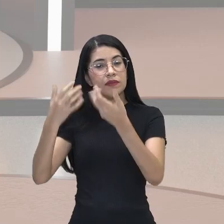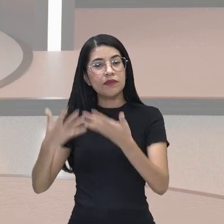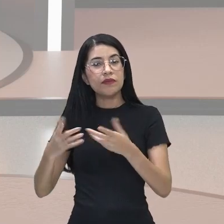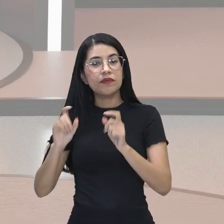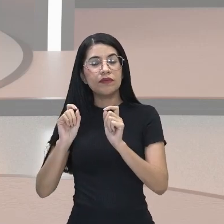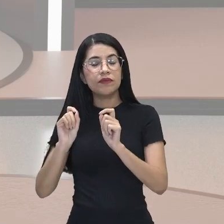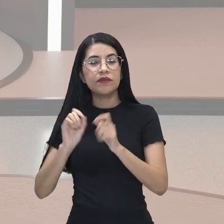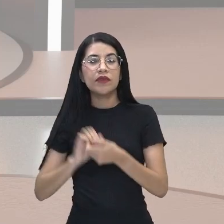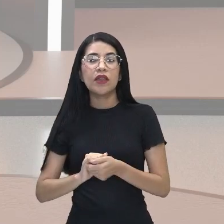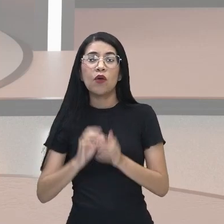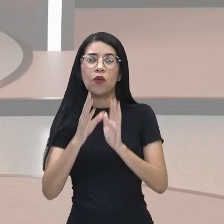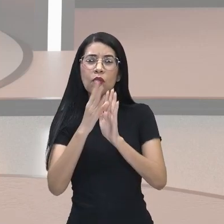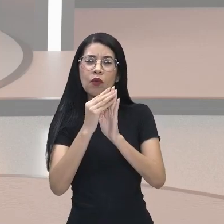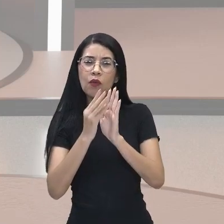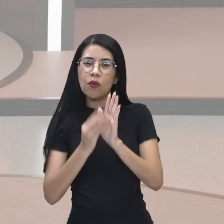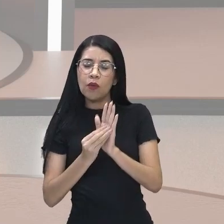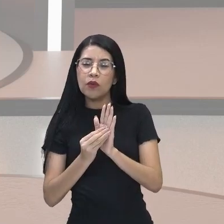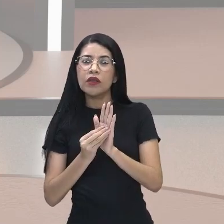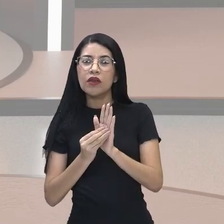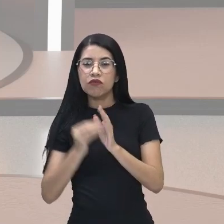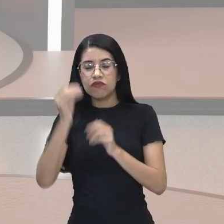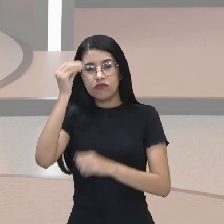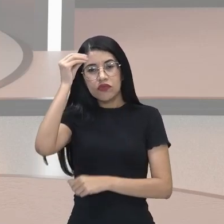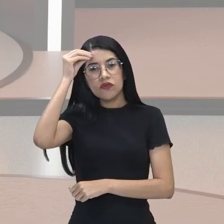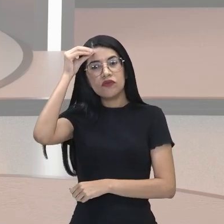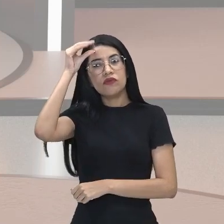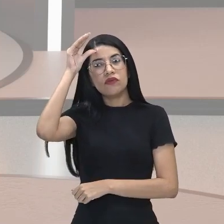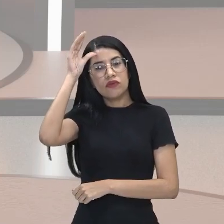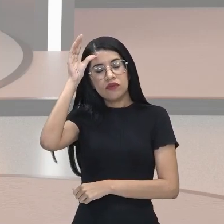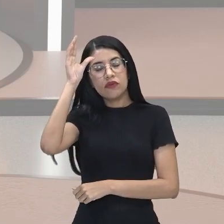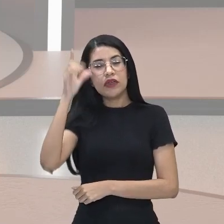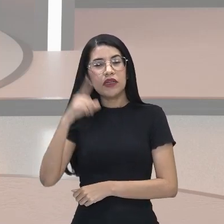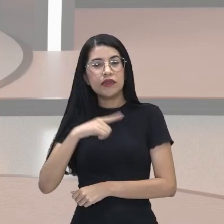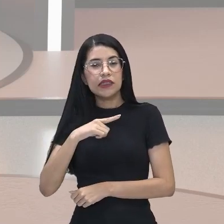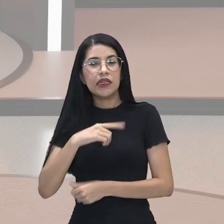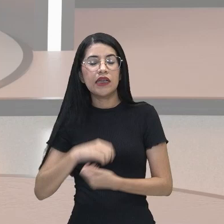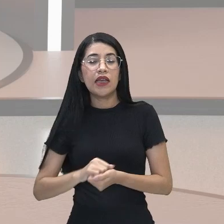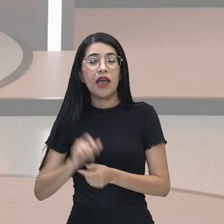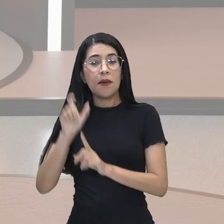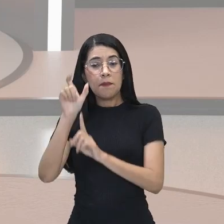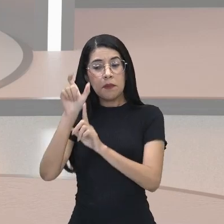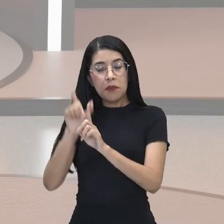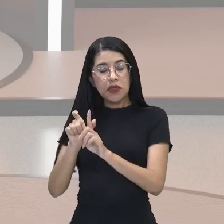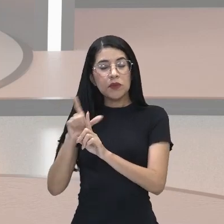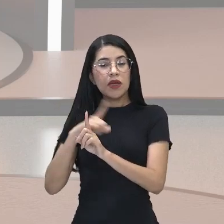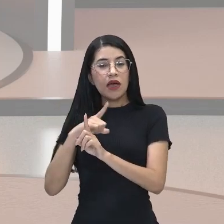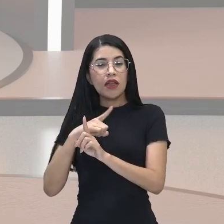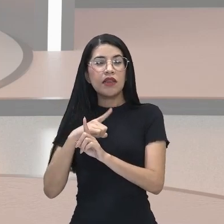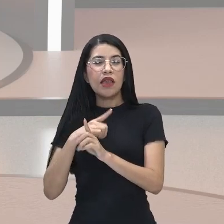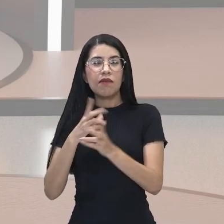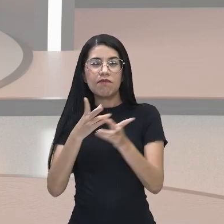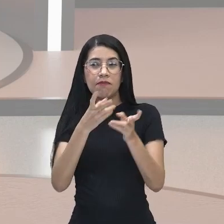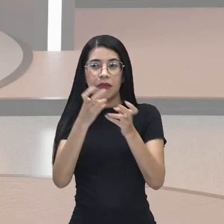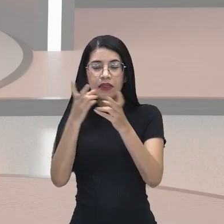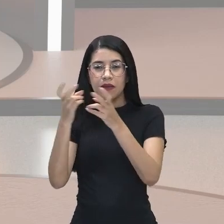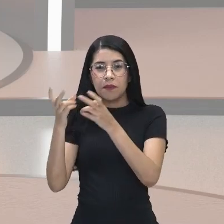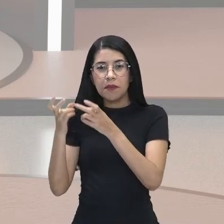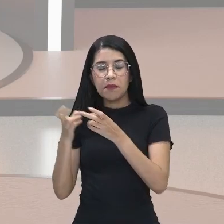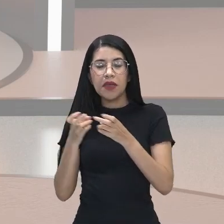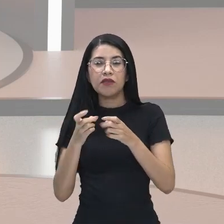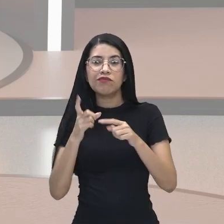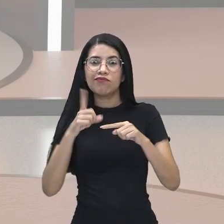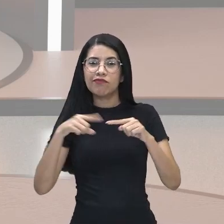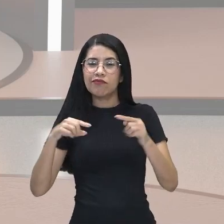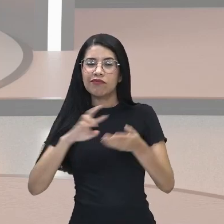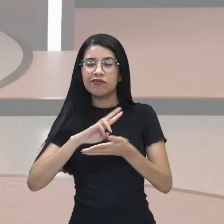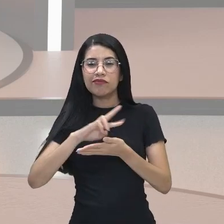do conteúdo, fala da matéria, conhecimento sensível. O sujeito recebe impressões dos objetos, gente.